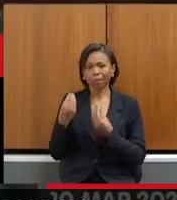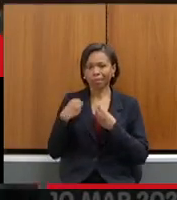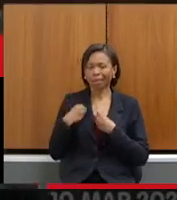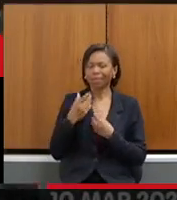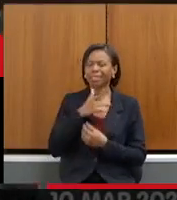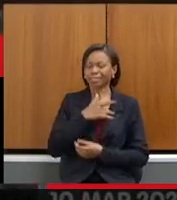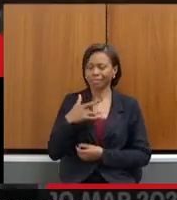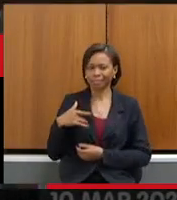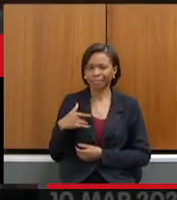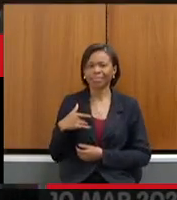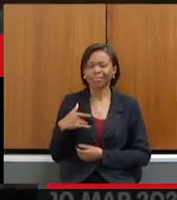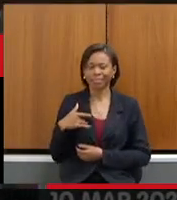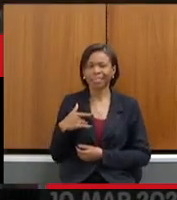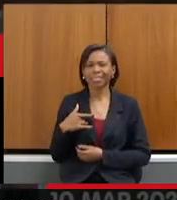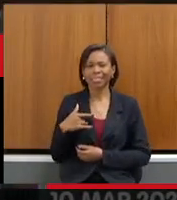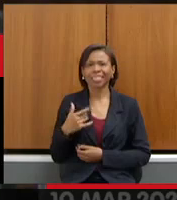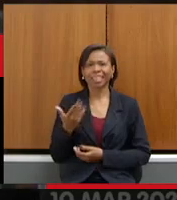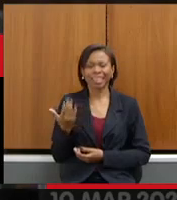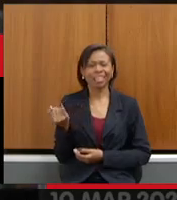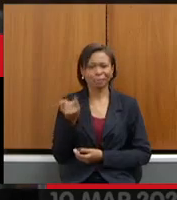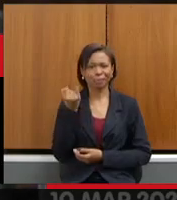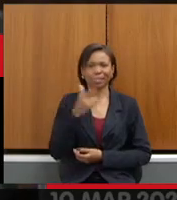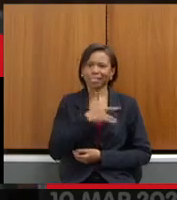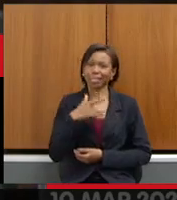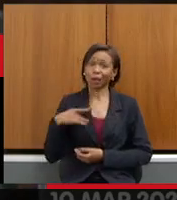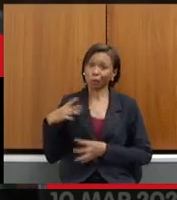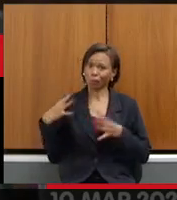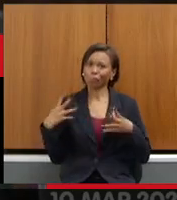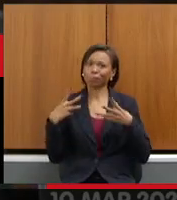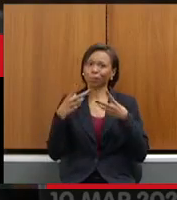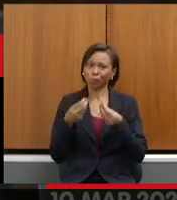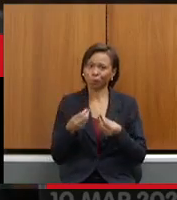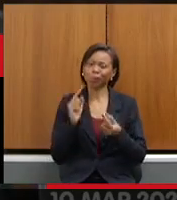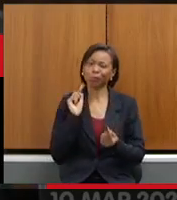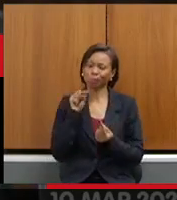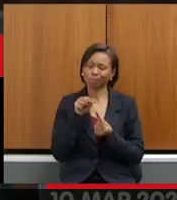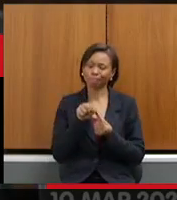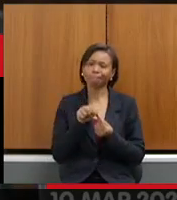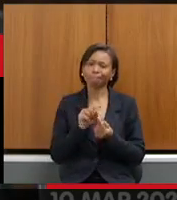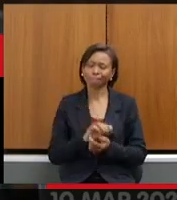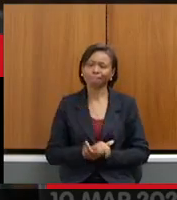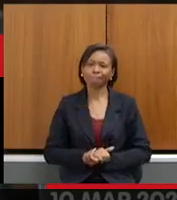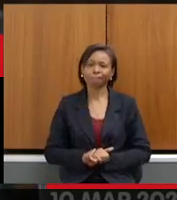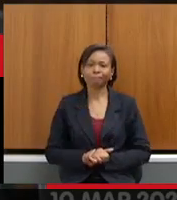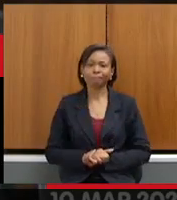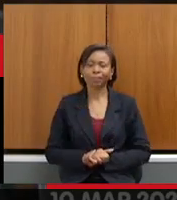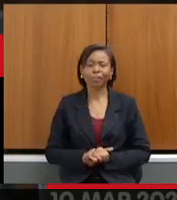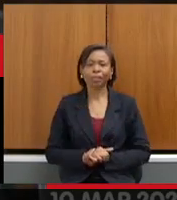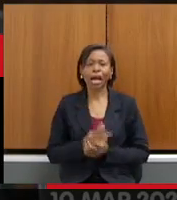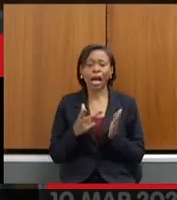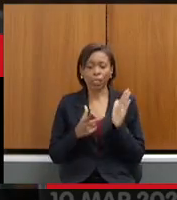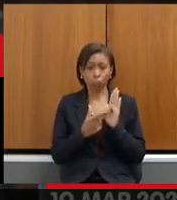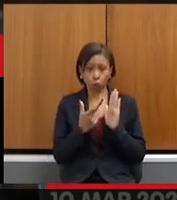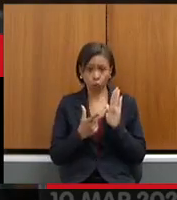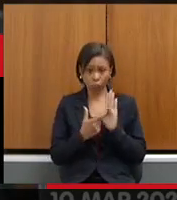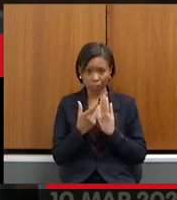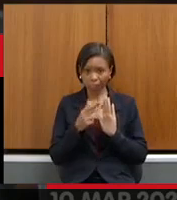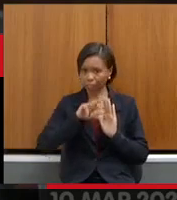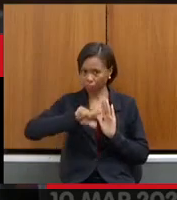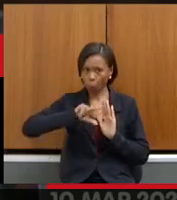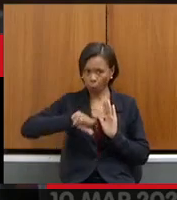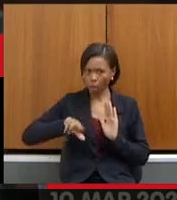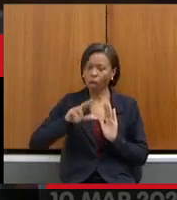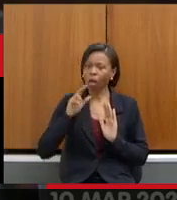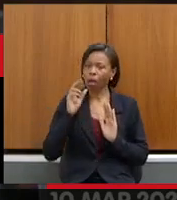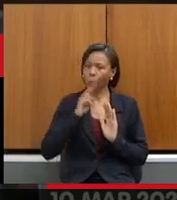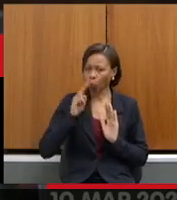eu acho que é para nós é importante a saúde para todos né é esse que é um objetivo nosso em relação a cirurgias eletivas E isso nós temos